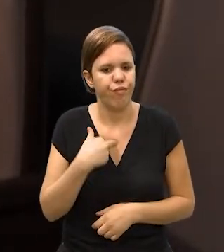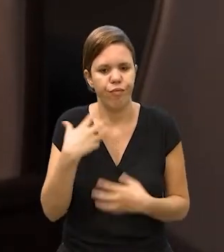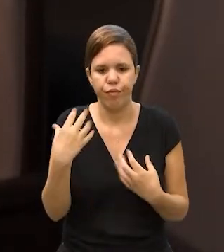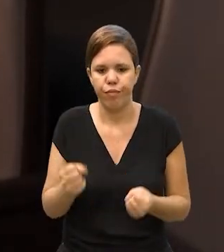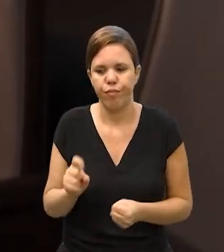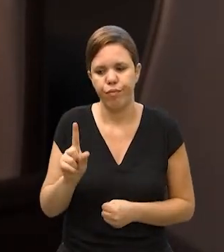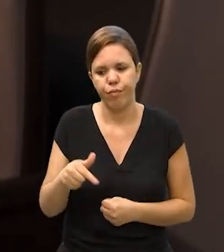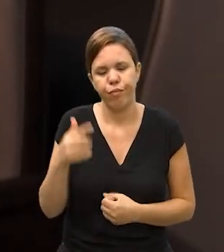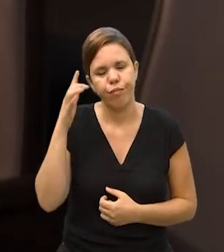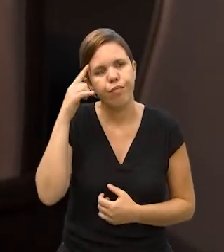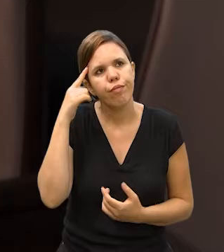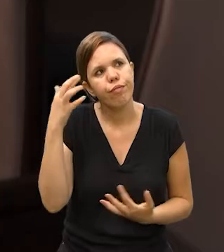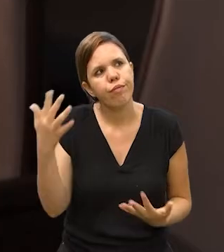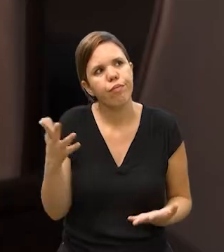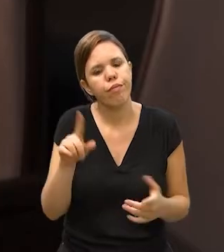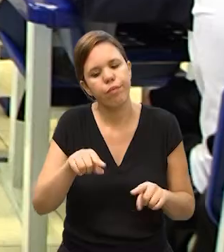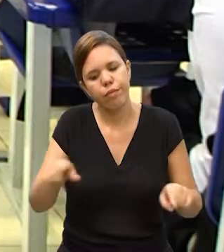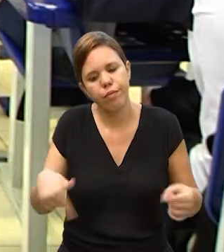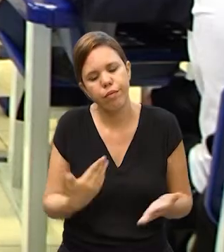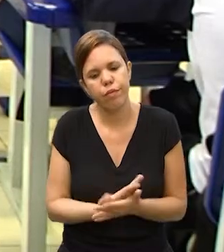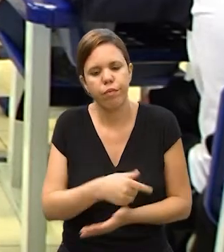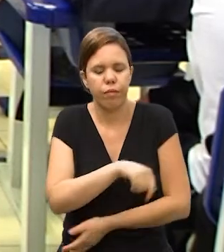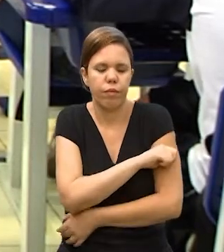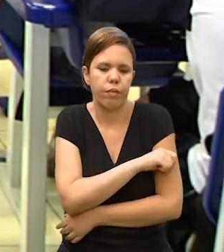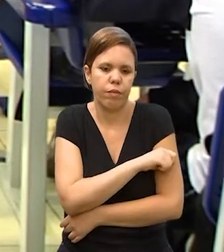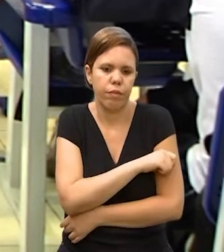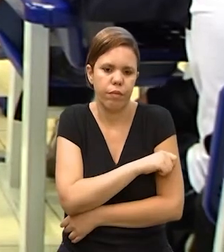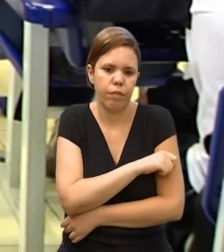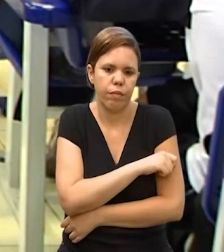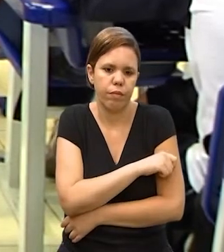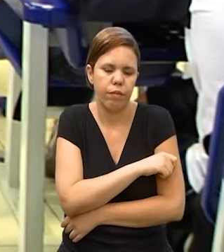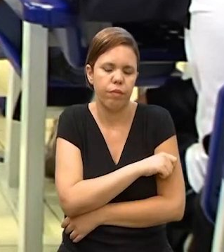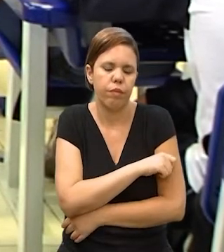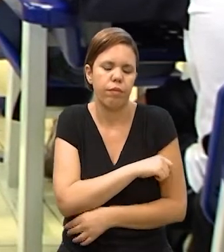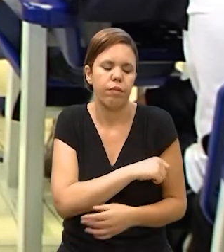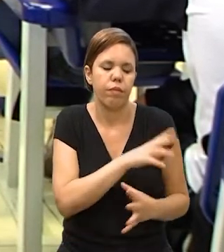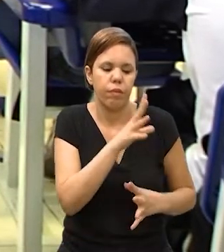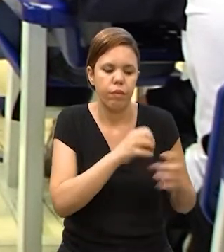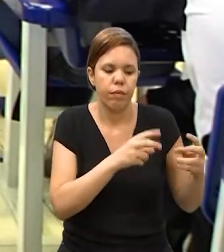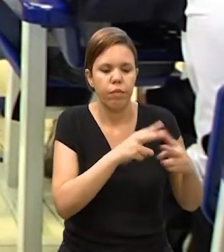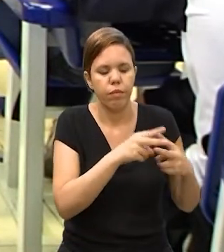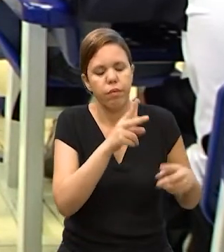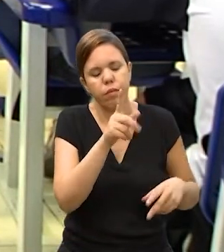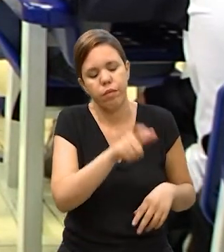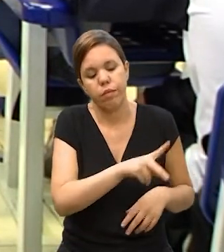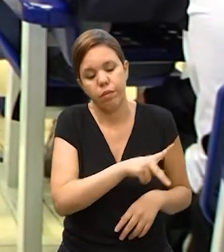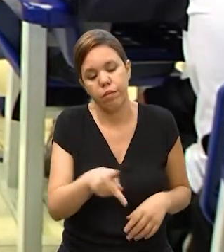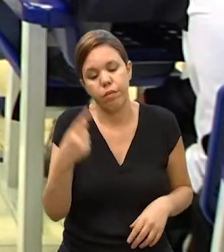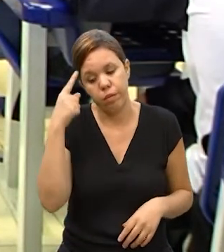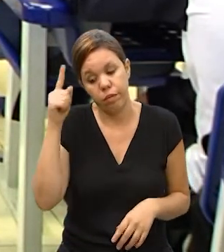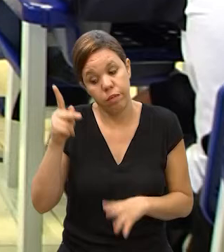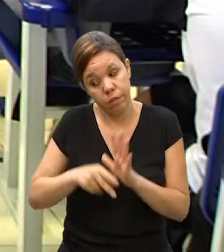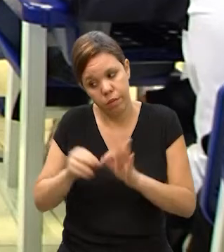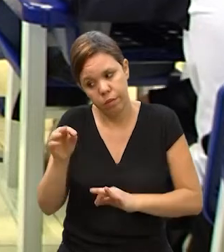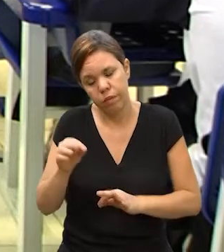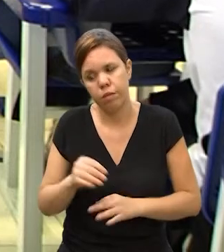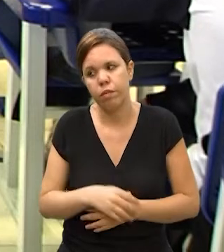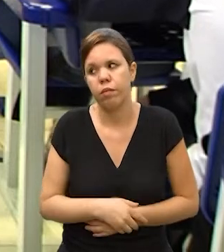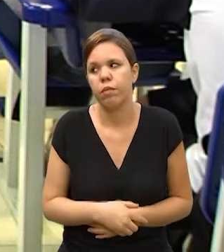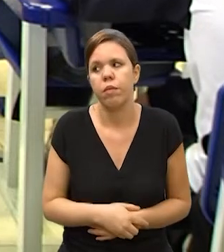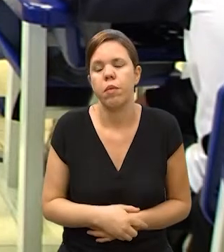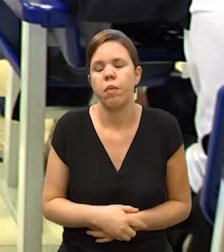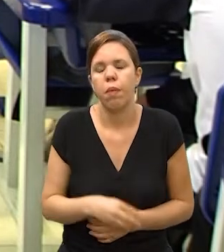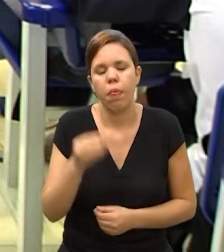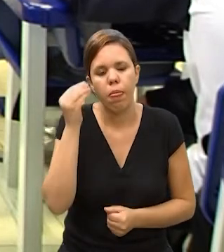inimaginável numa sala de aula um aluno agredir um professor. Então a ideia justamente desse projeto